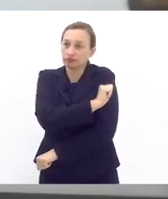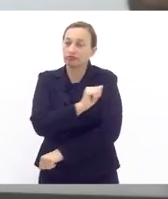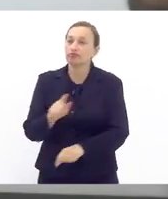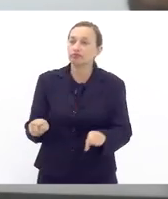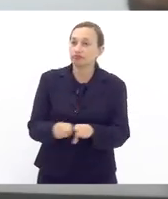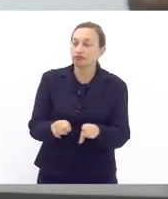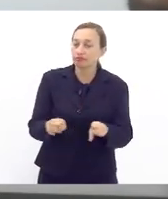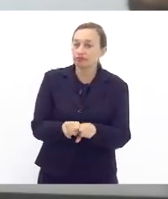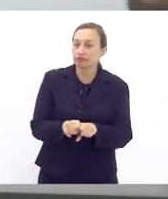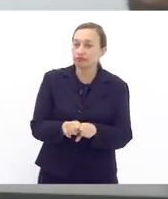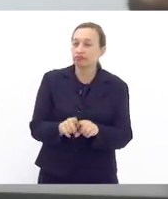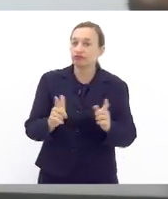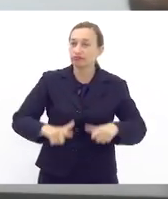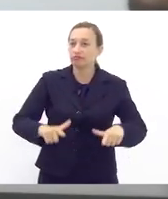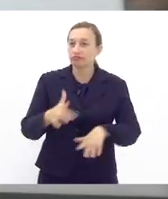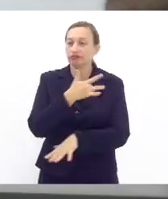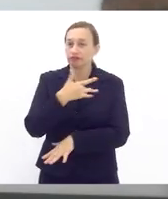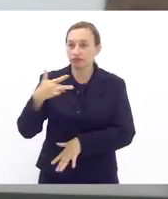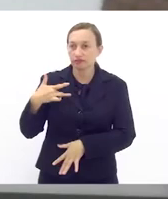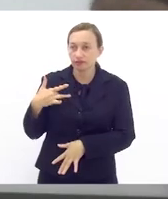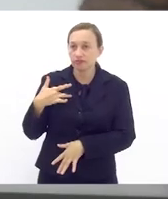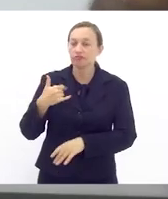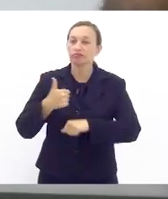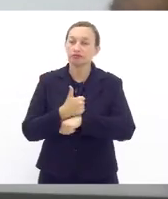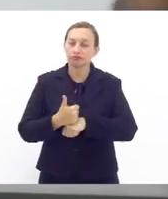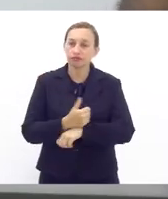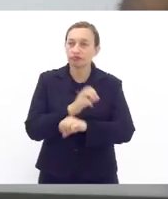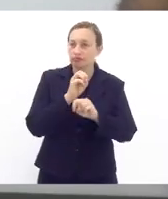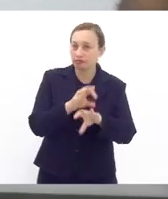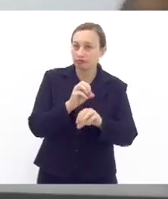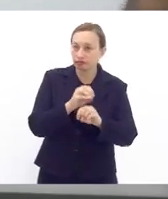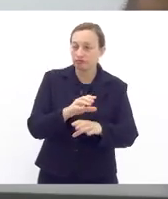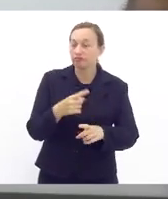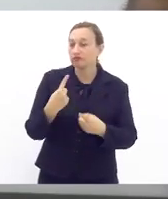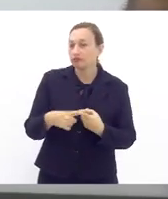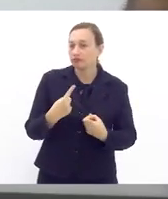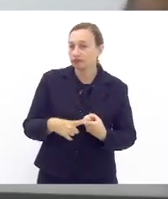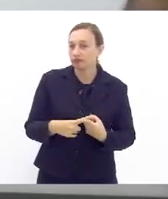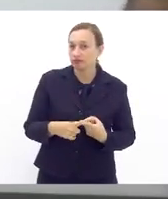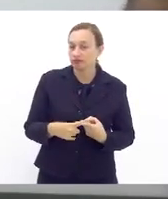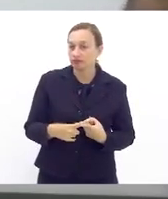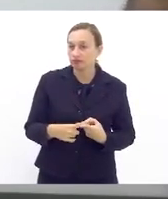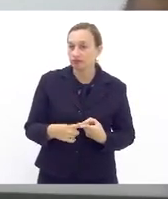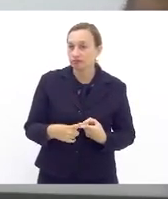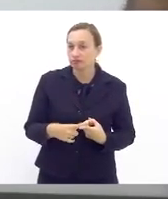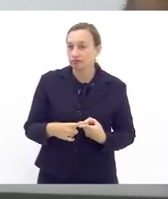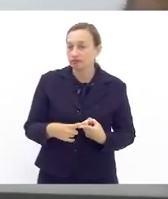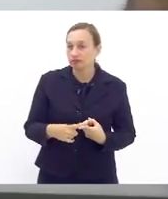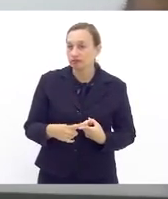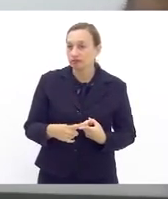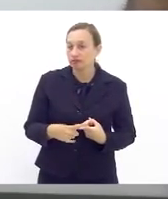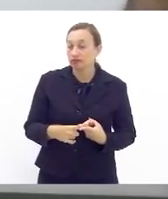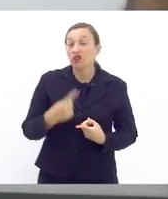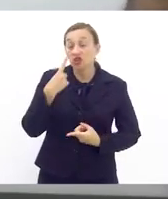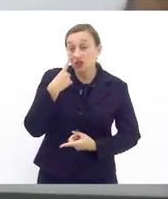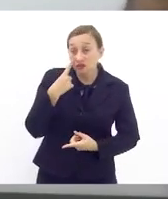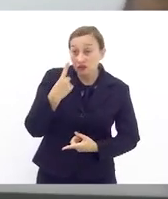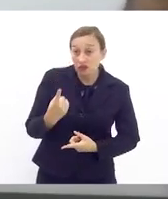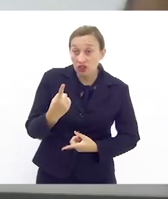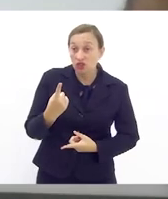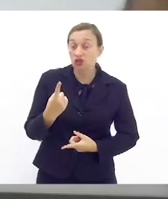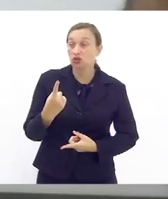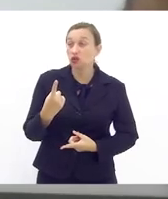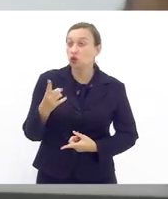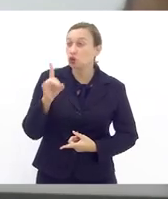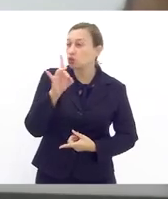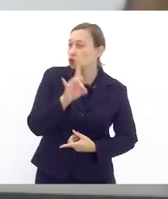trazendo o ambiente saudável para os nossos profissionais de educação porque não tem dado para trabalhar a gente tem visto a